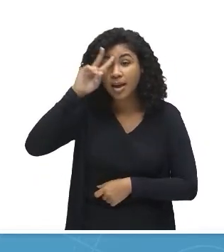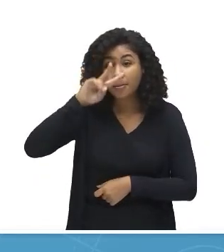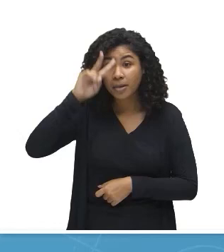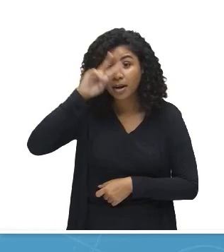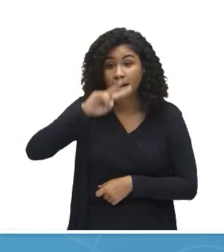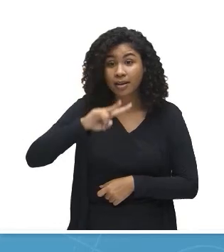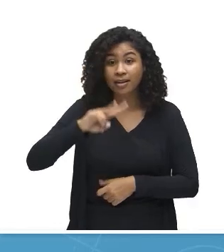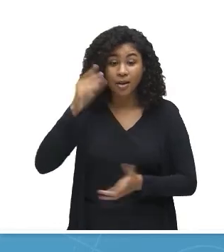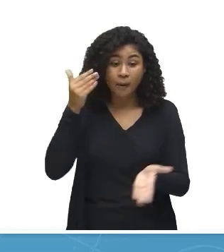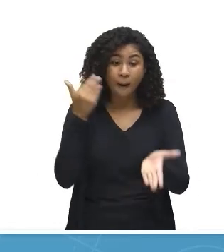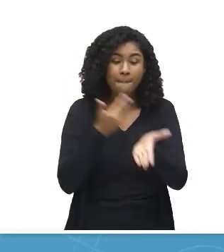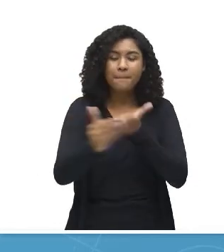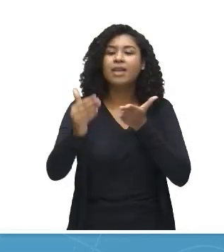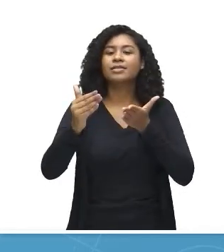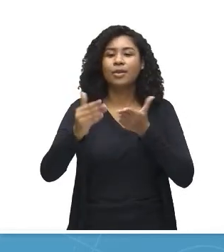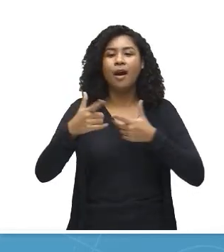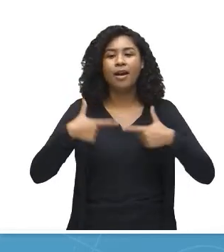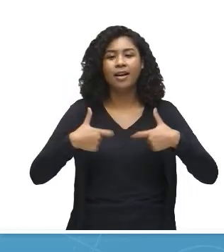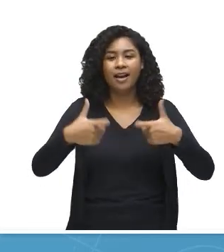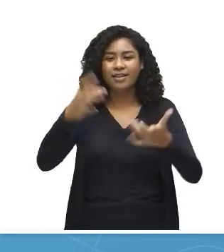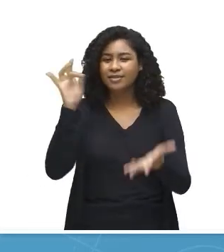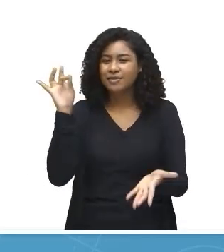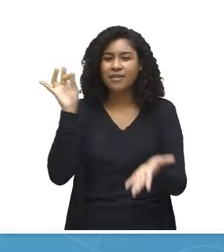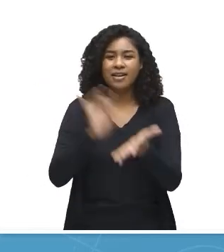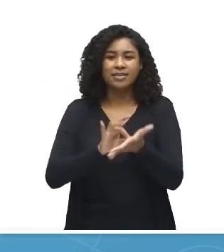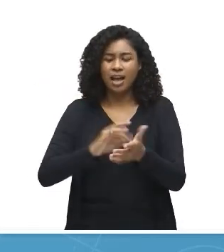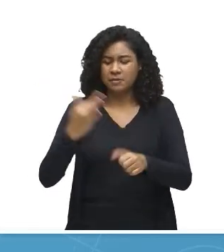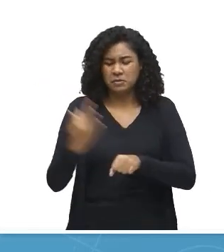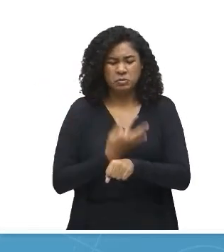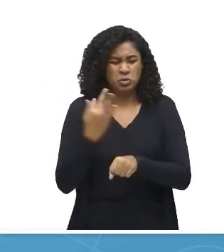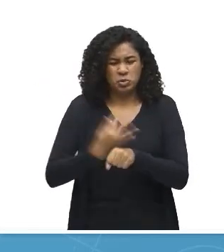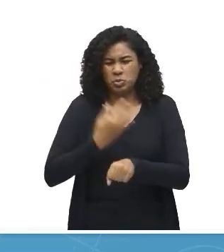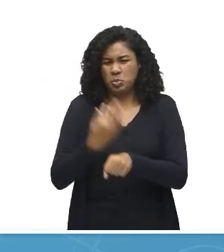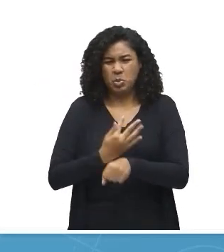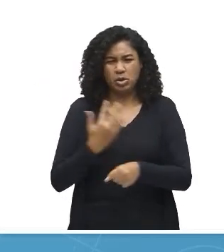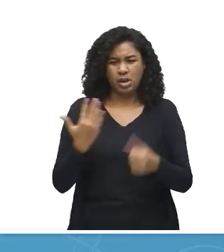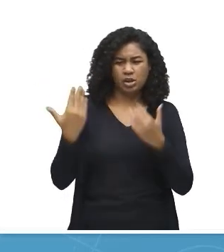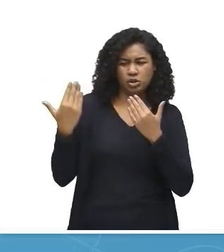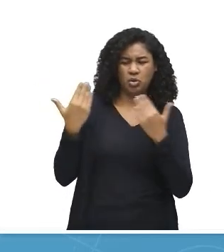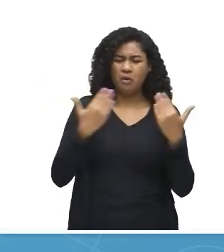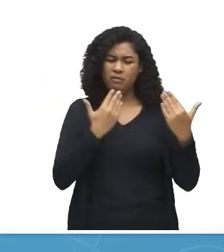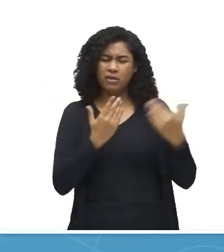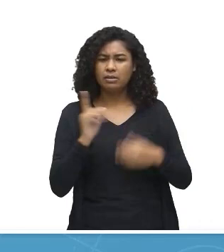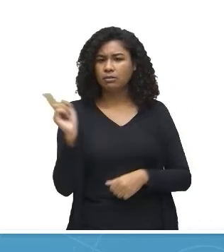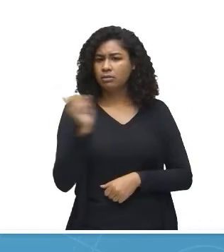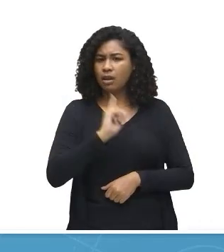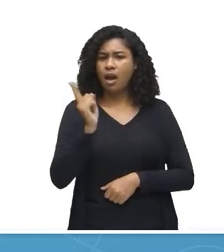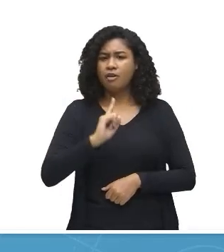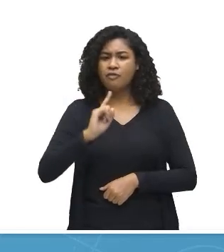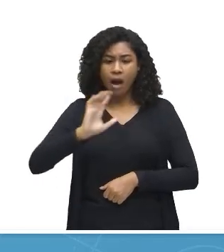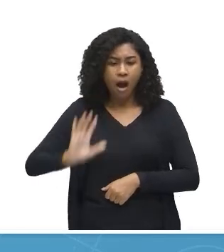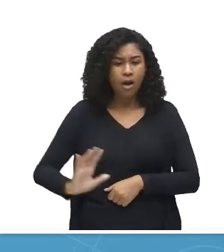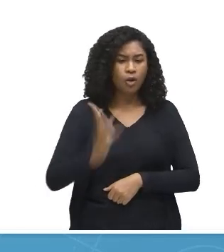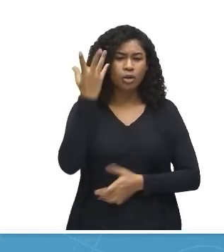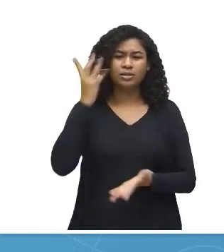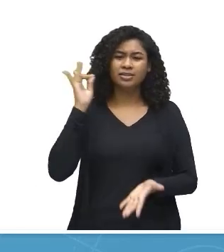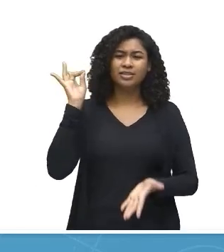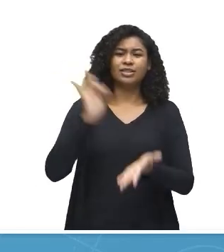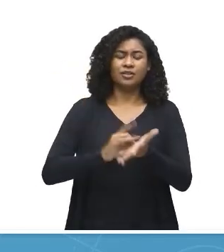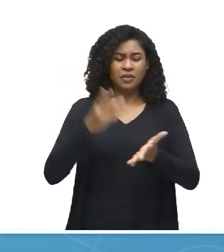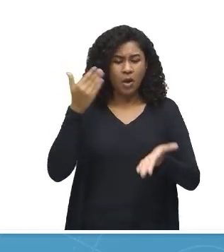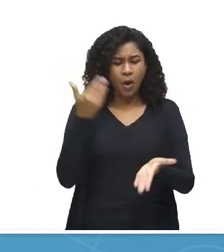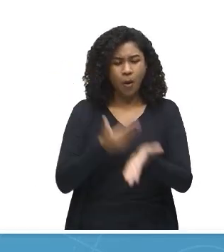d'água, a partir deste acontecimento não dá, a guerra vai acontecer. Ou seja, elas estavam